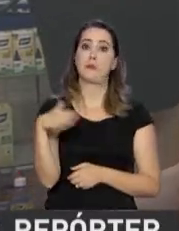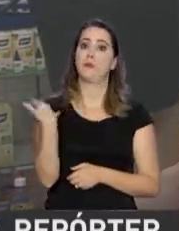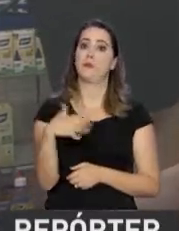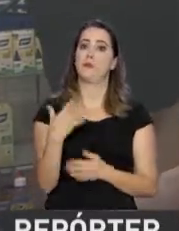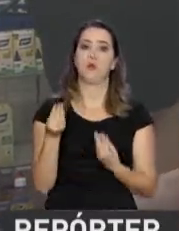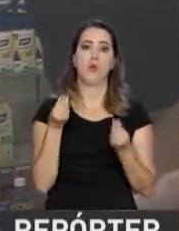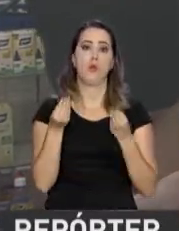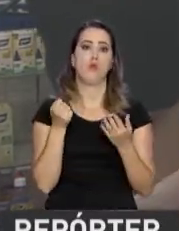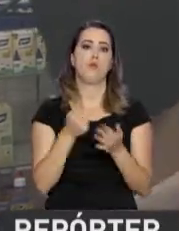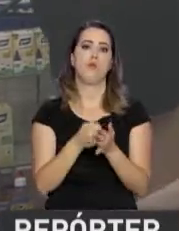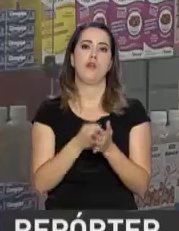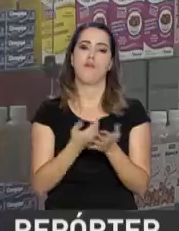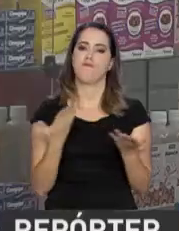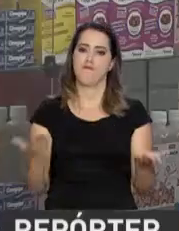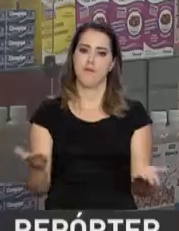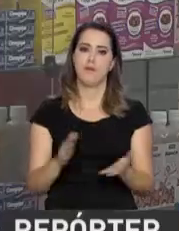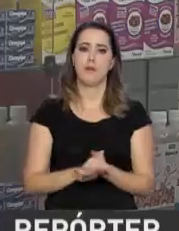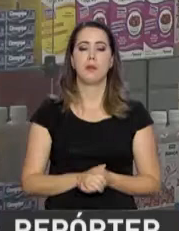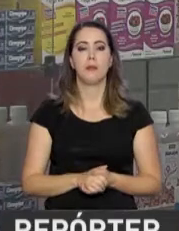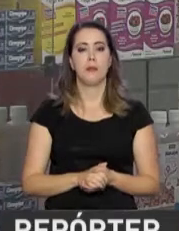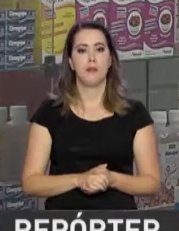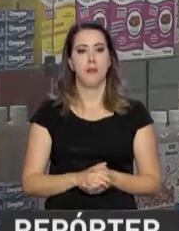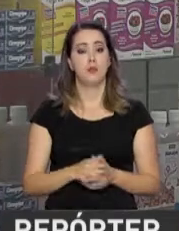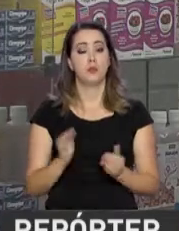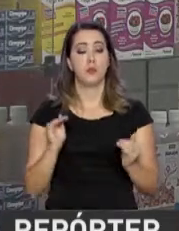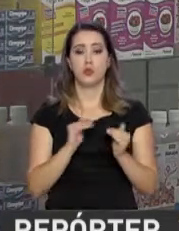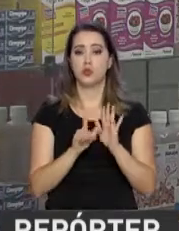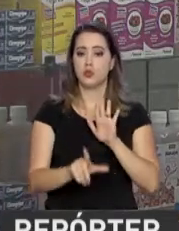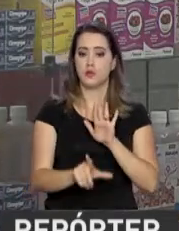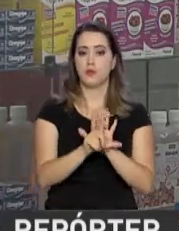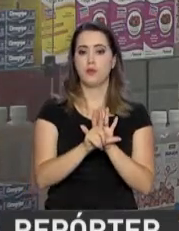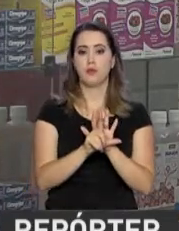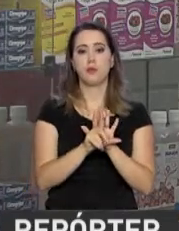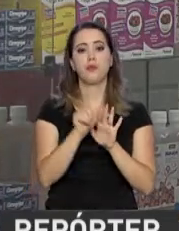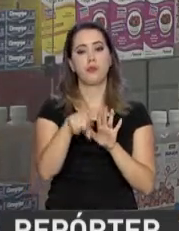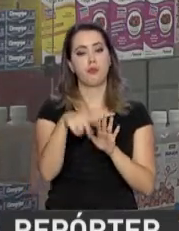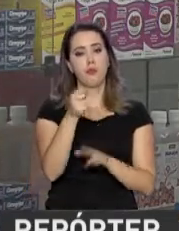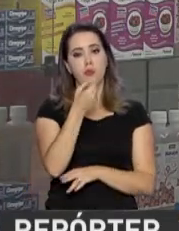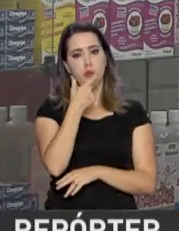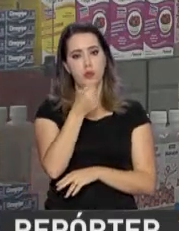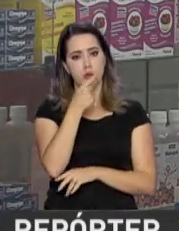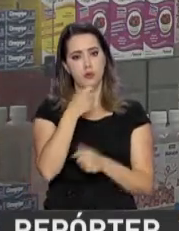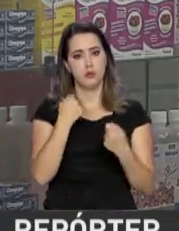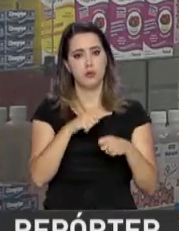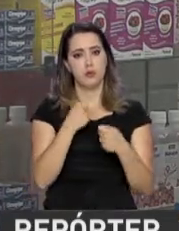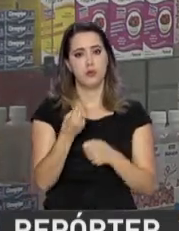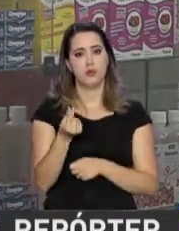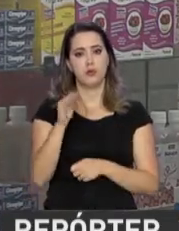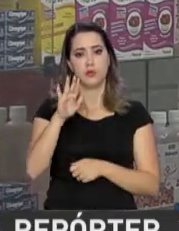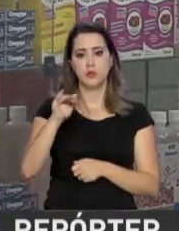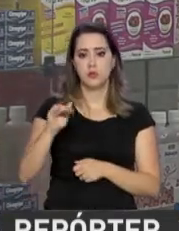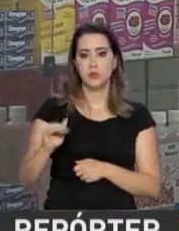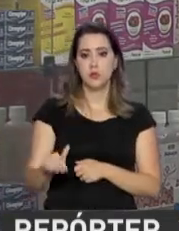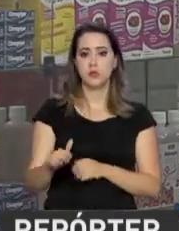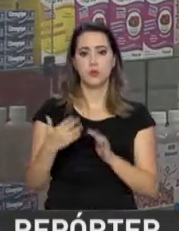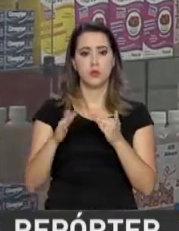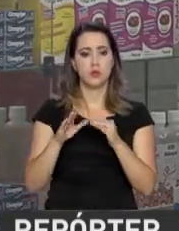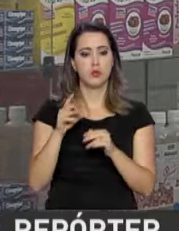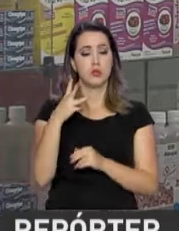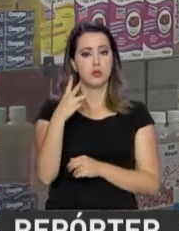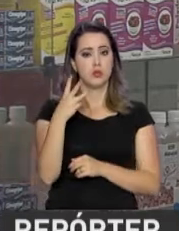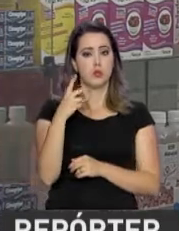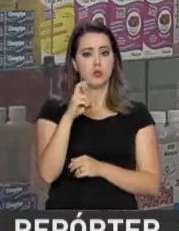então por que não comprar de acordo com a legislação brasileira o medicamento genérico deve ter preço pelo menos